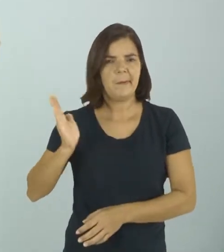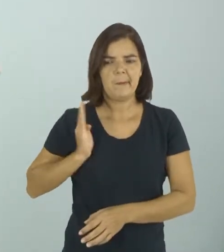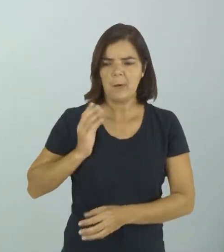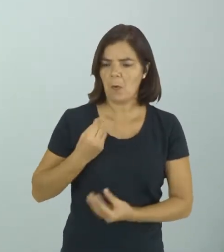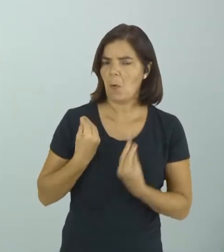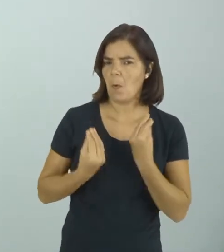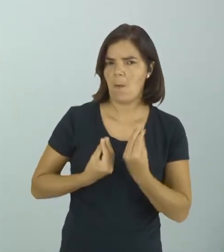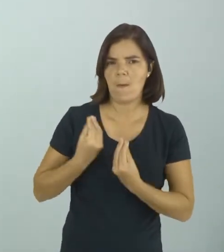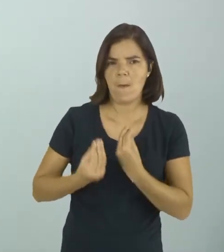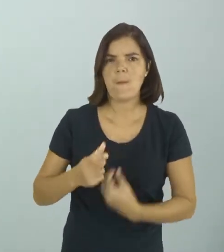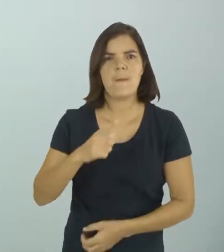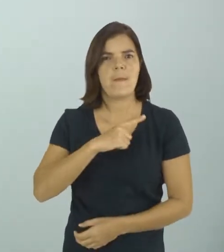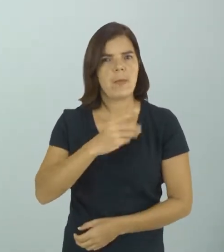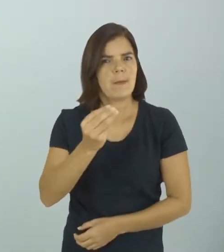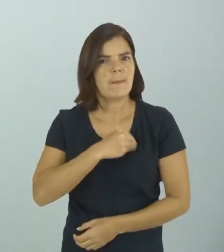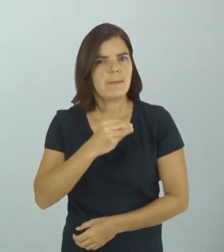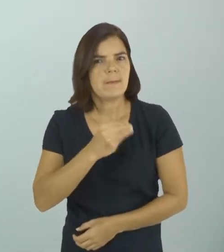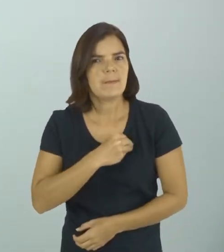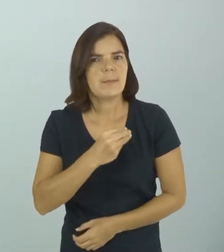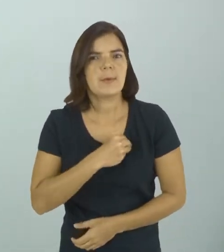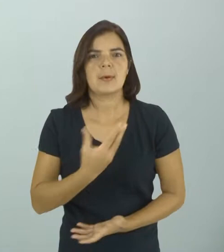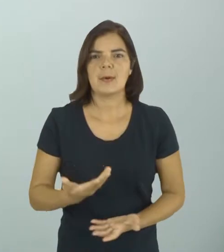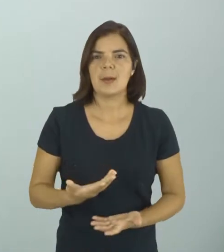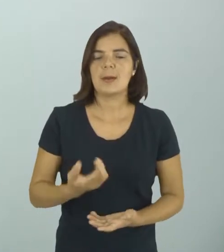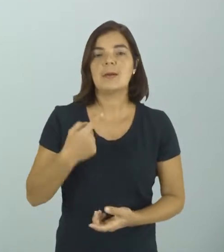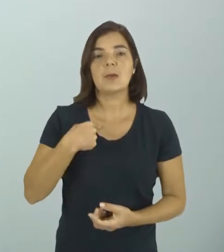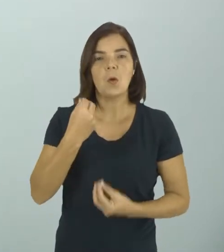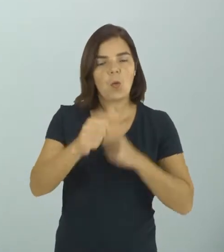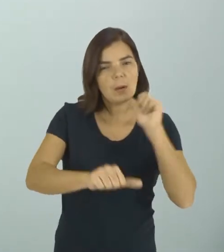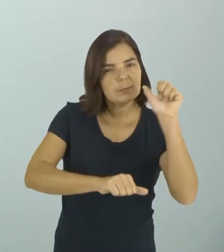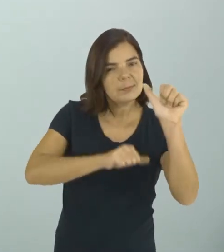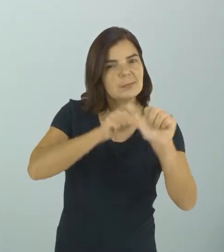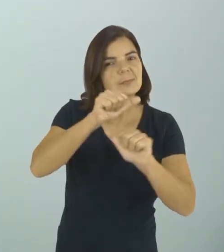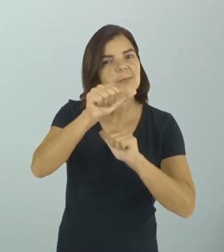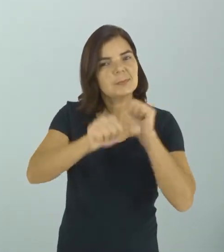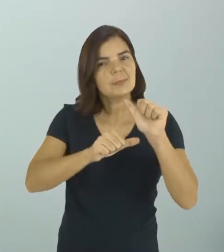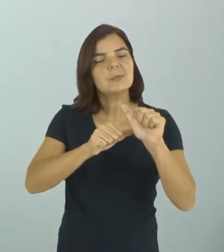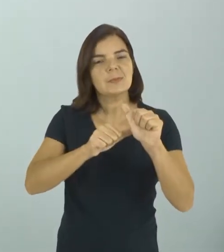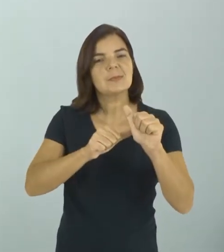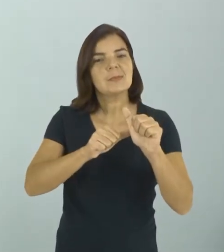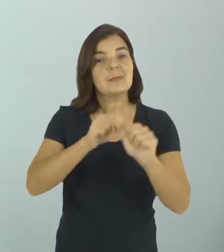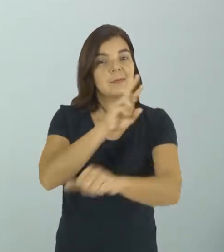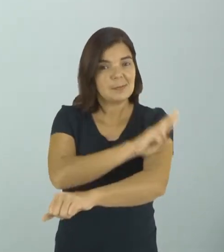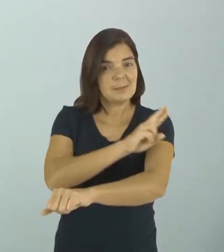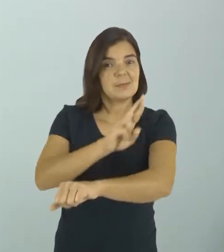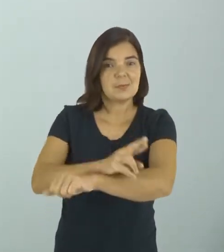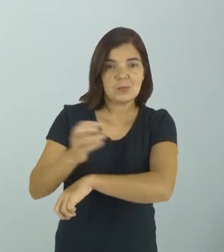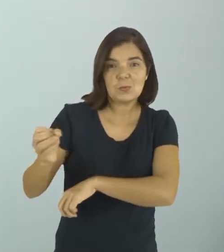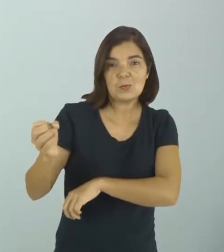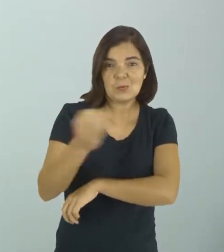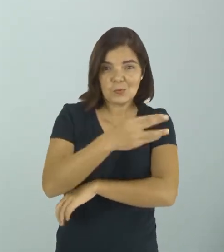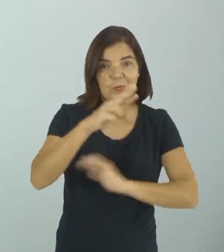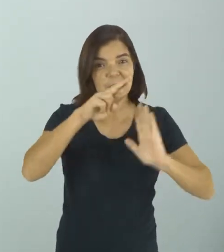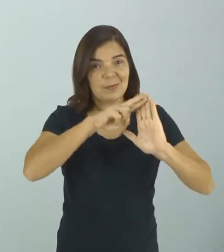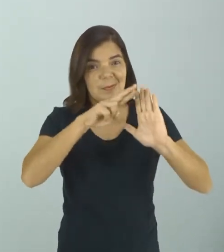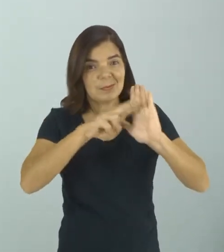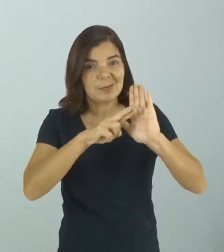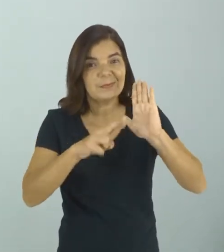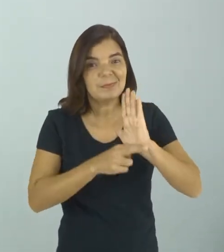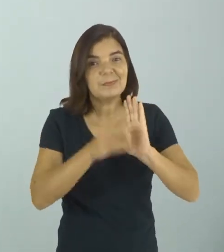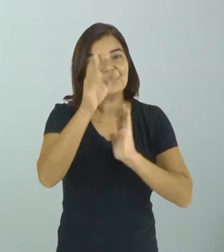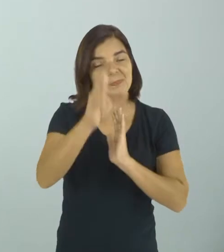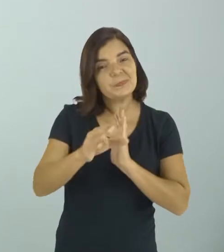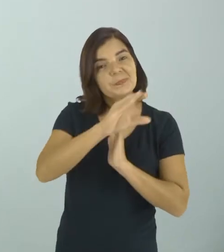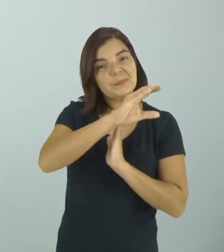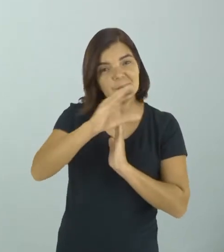ter muita riqueza, era pecado. Então, com essa reforma religiosa e nos novos modelos de religião,